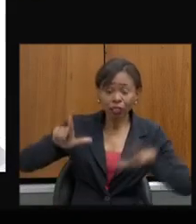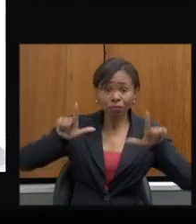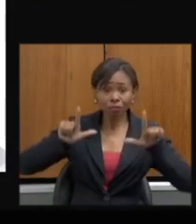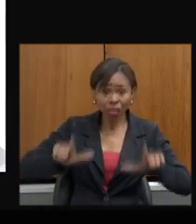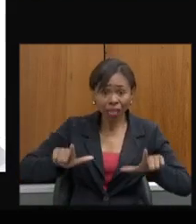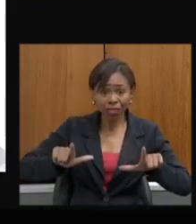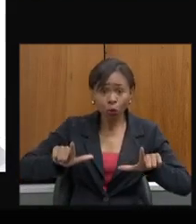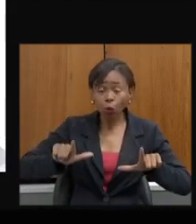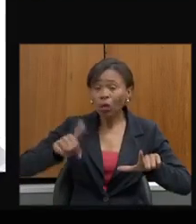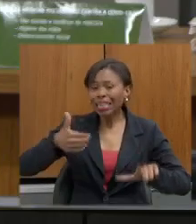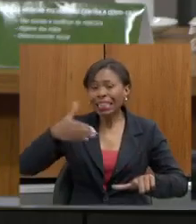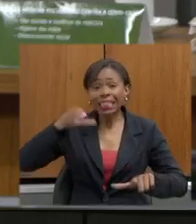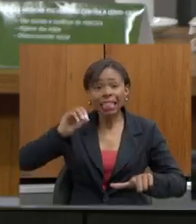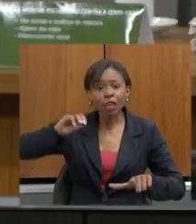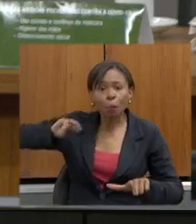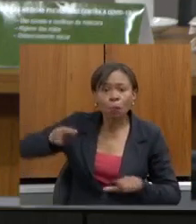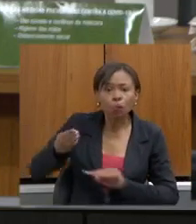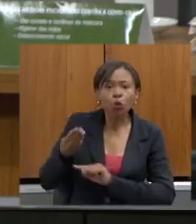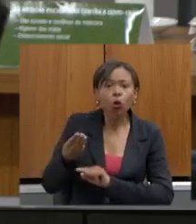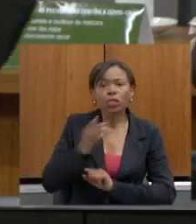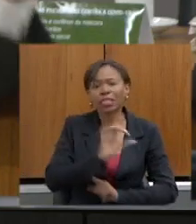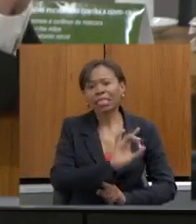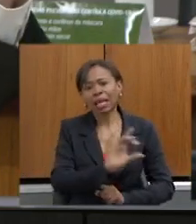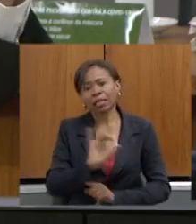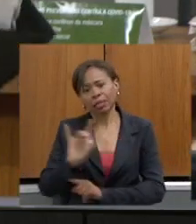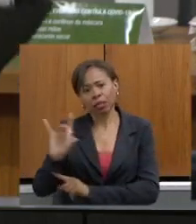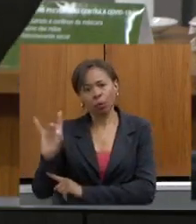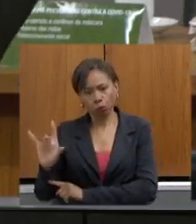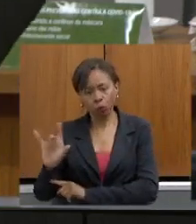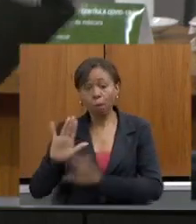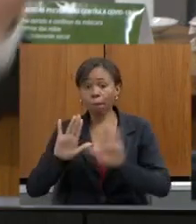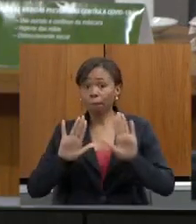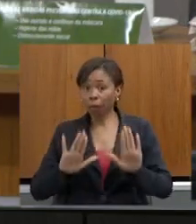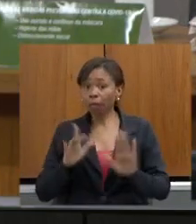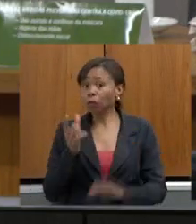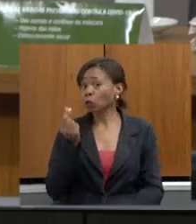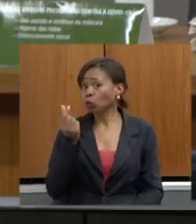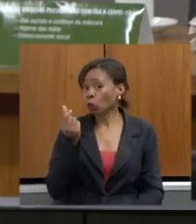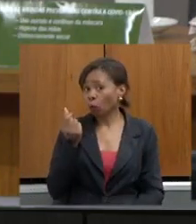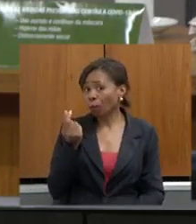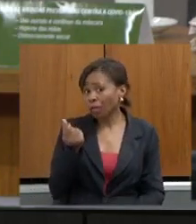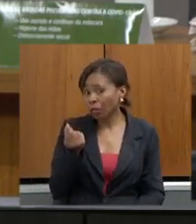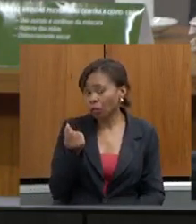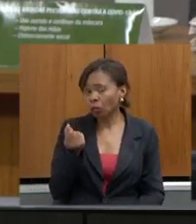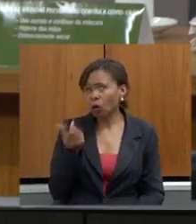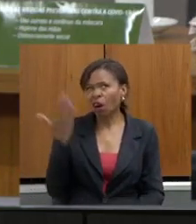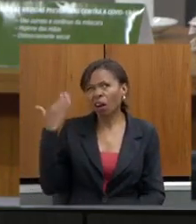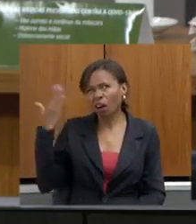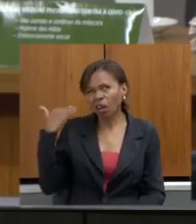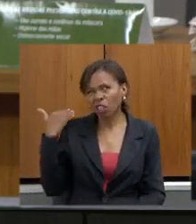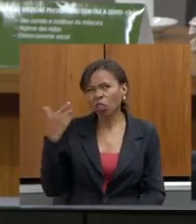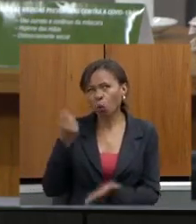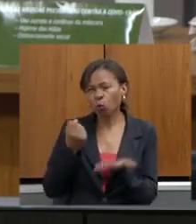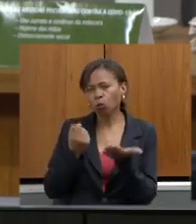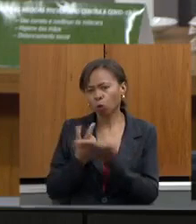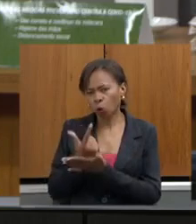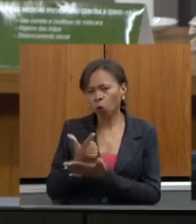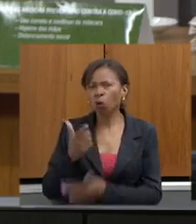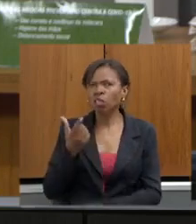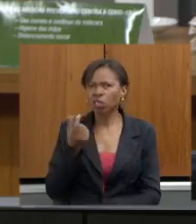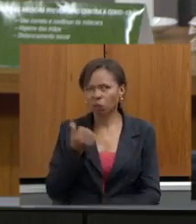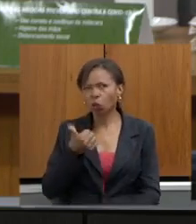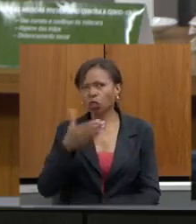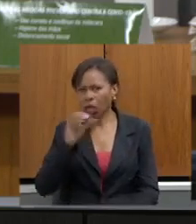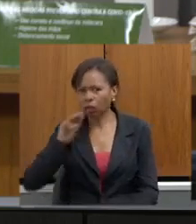milhões de reais cada um deles mas o preço da ocasião quando a Senasp comprou estava nesse